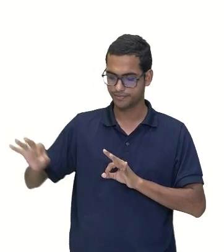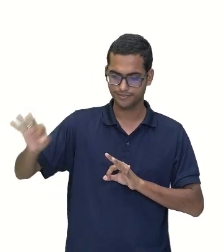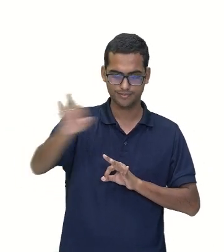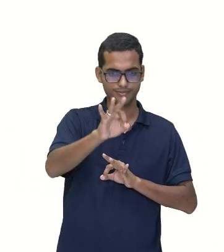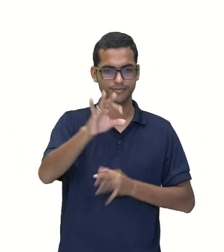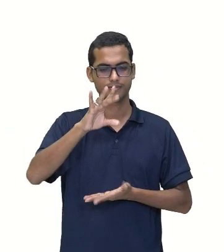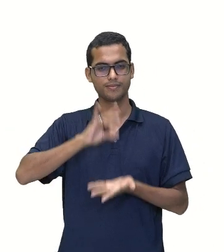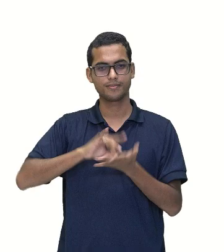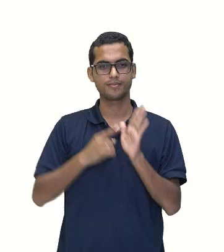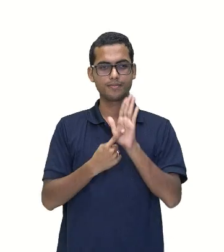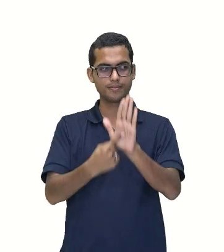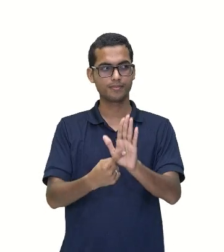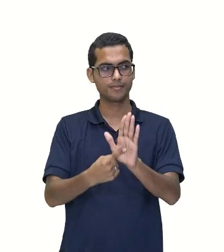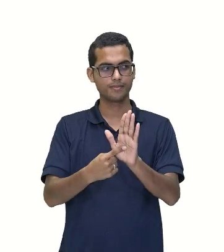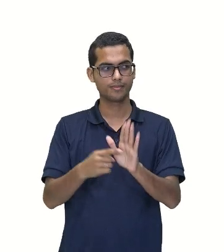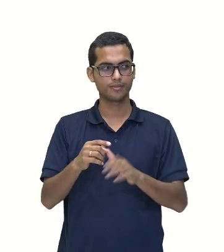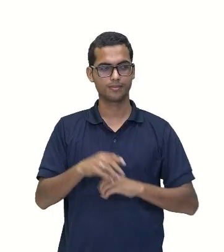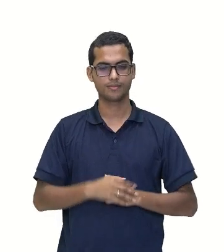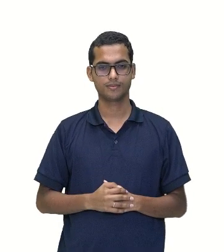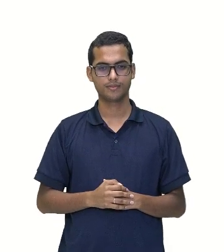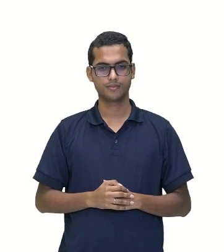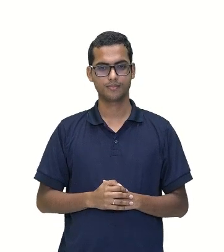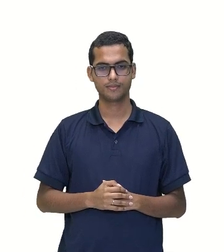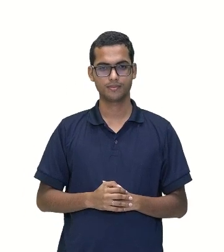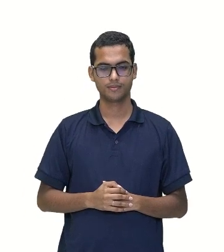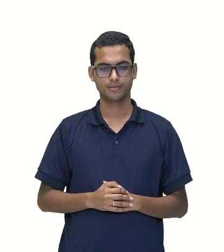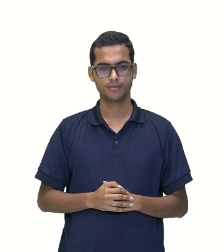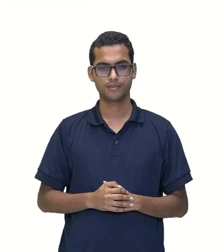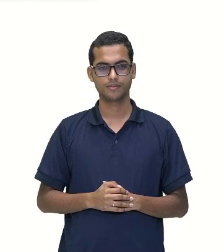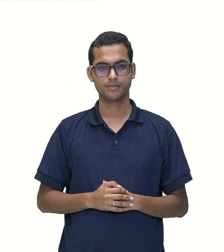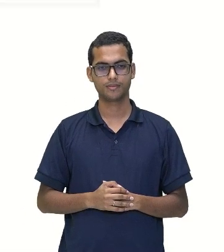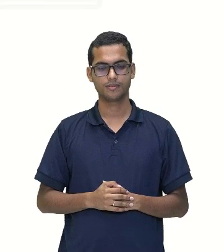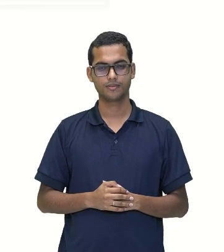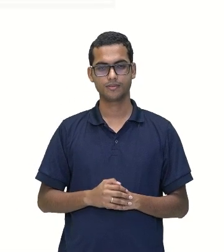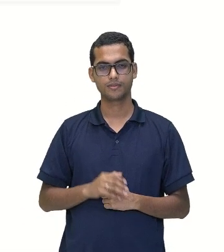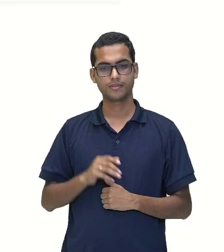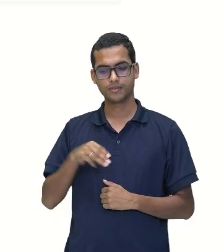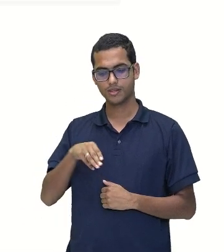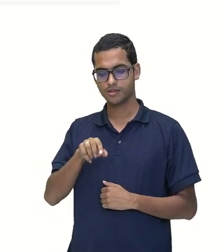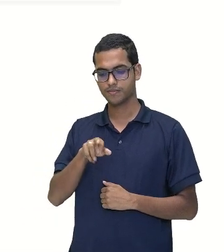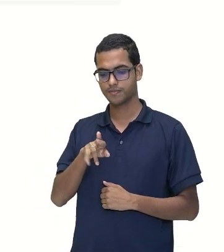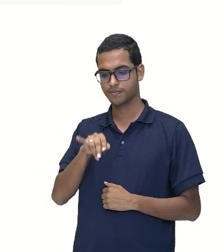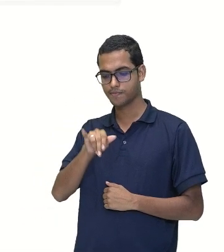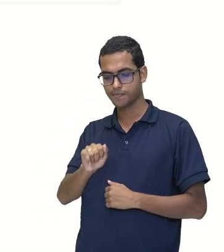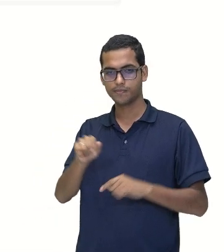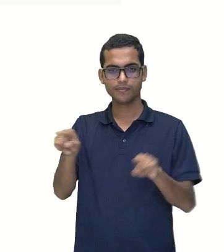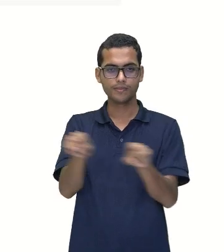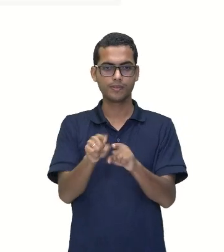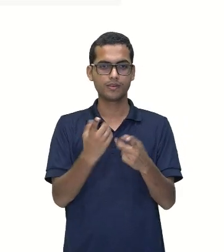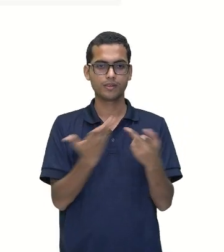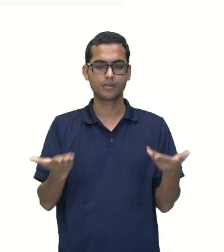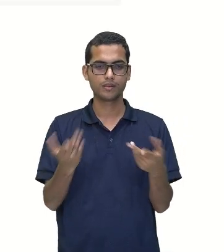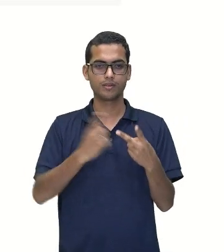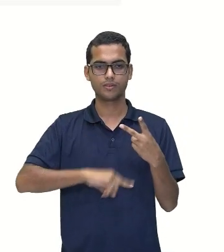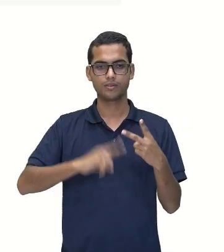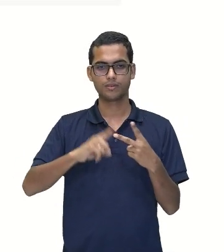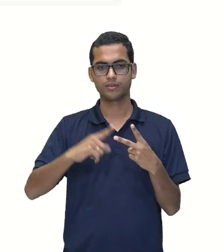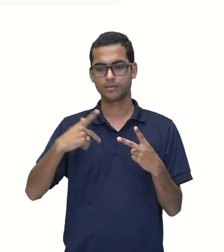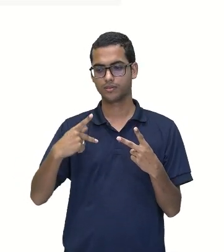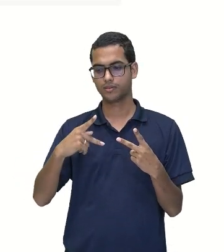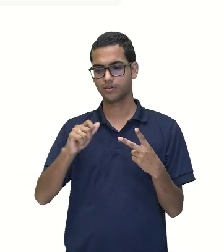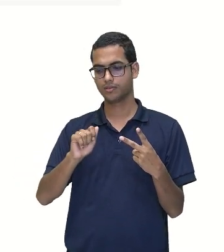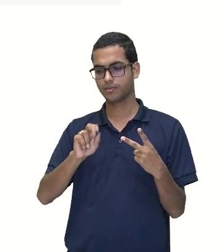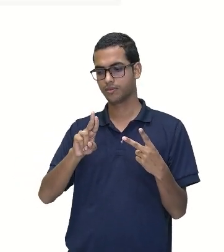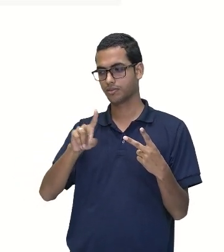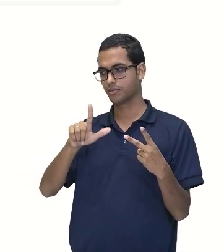Paula percorreu. Para a gente analisar o caso da Paula, a gente vai agora